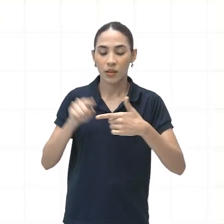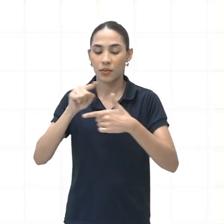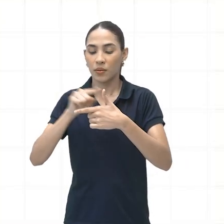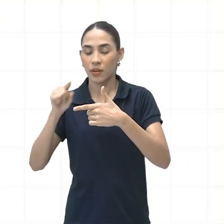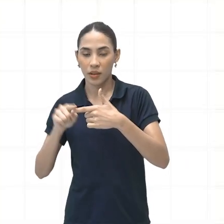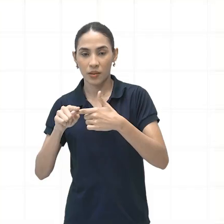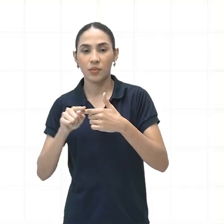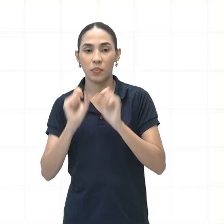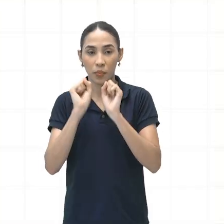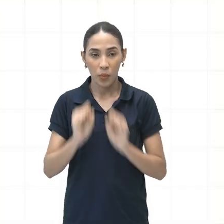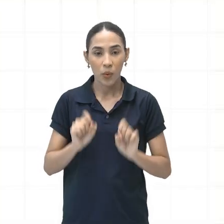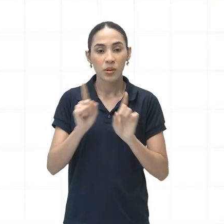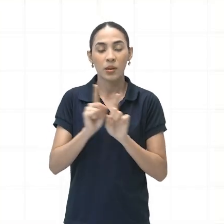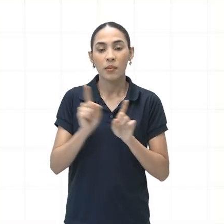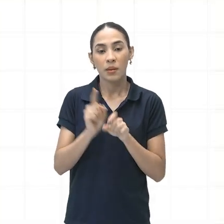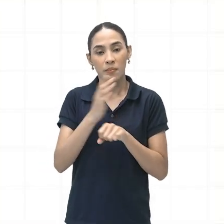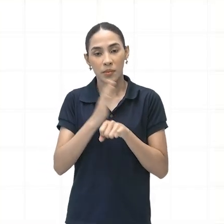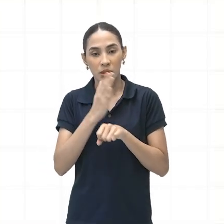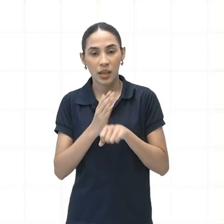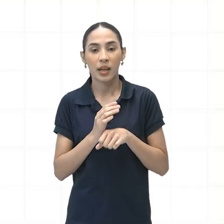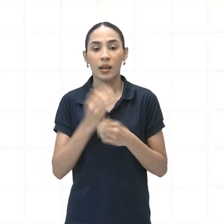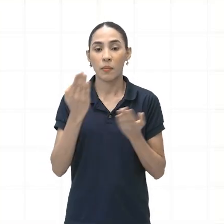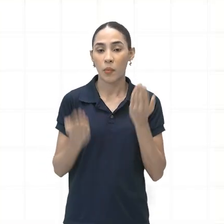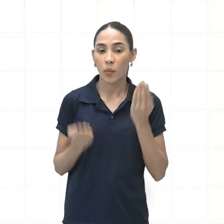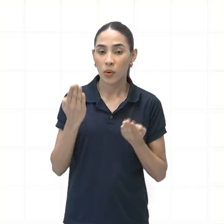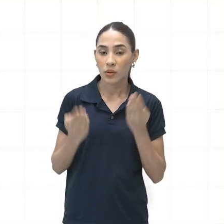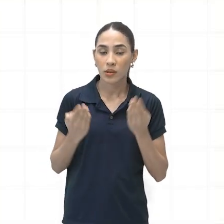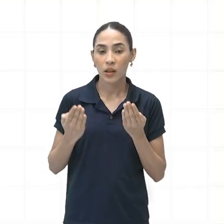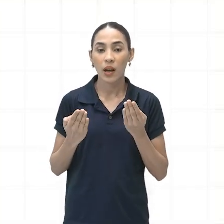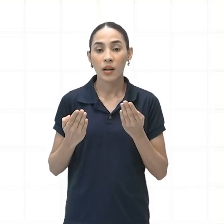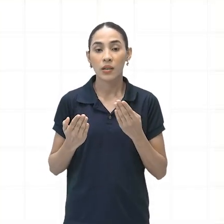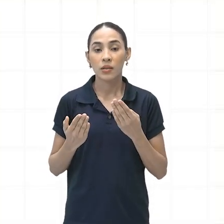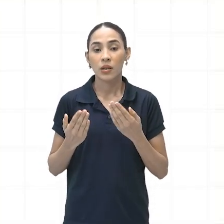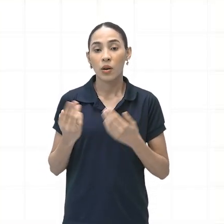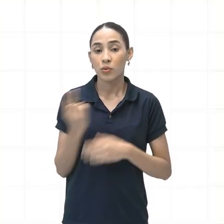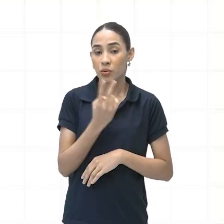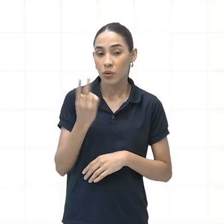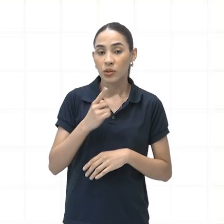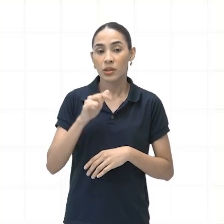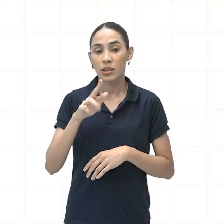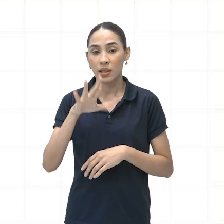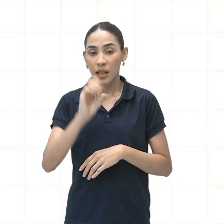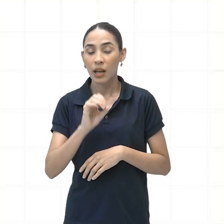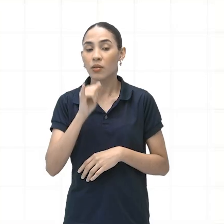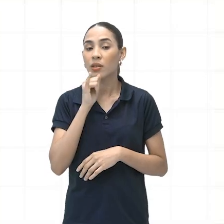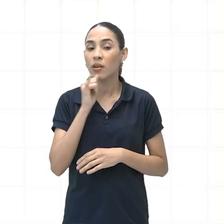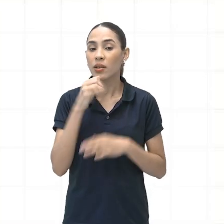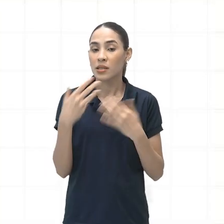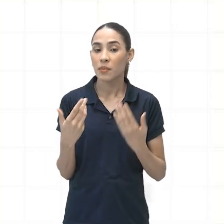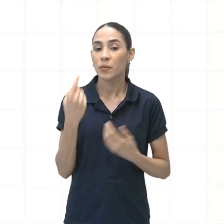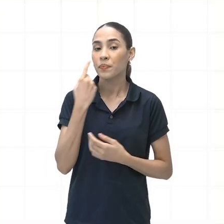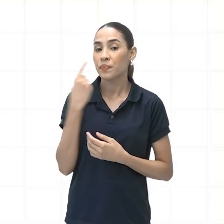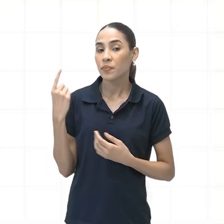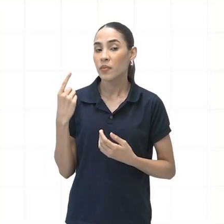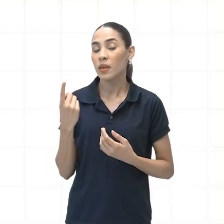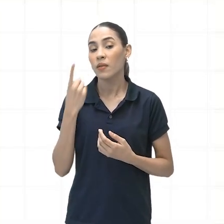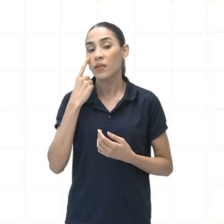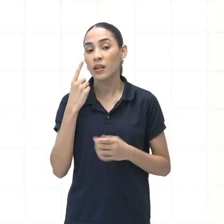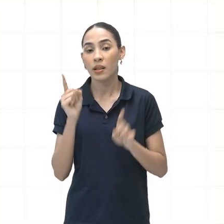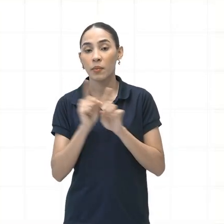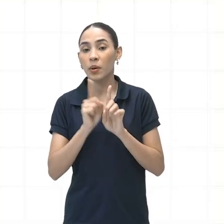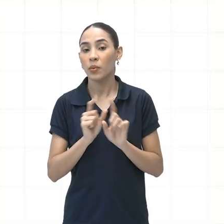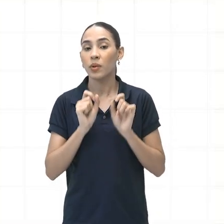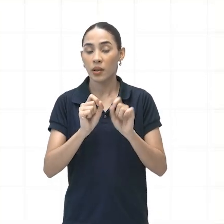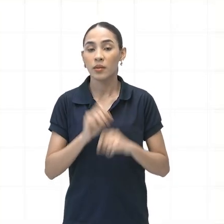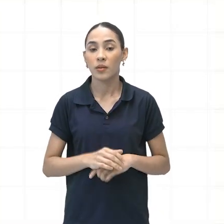a gente pode aplicar a proporcionalidade nos seus lados, né? Então, olha só o que ele fez. Ele verificou